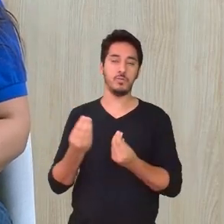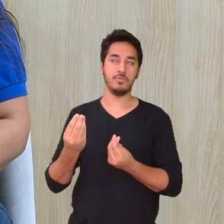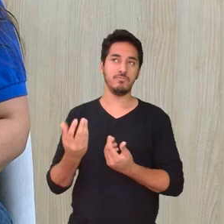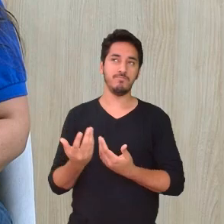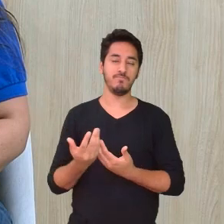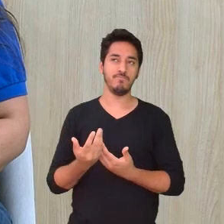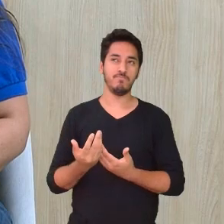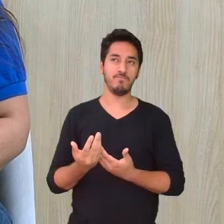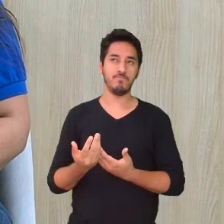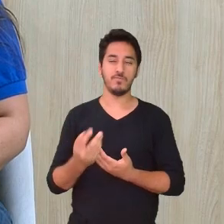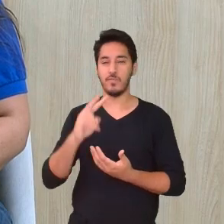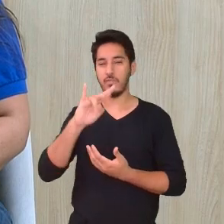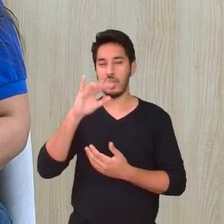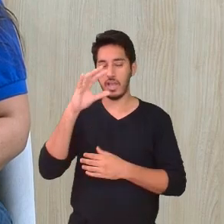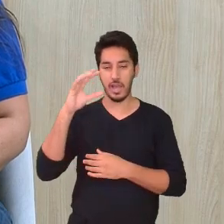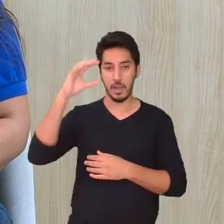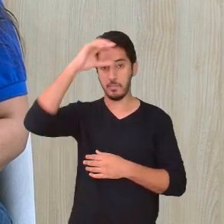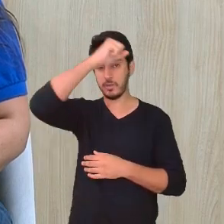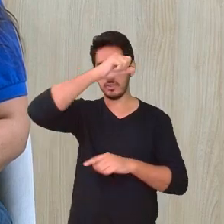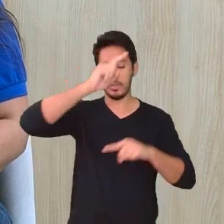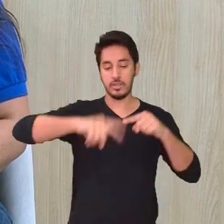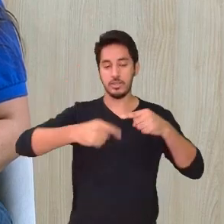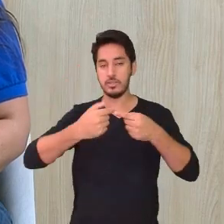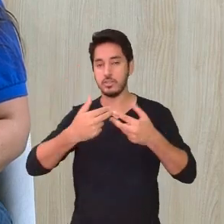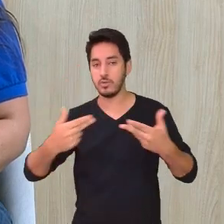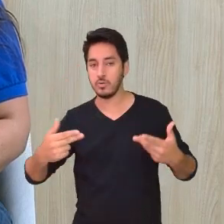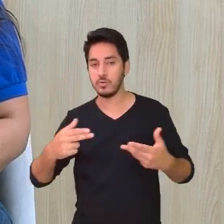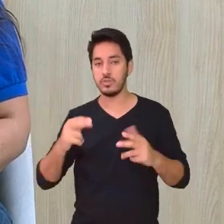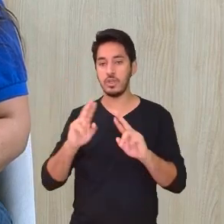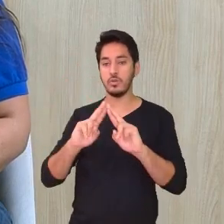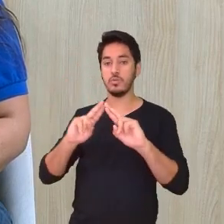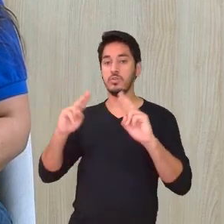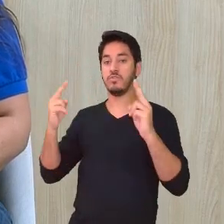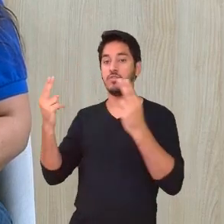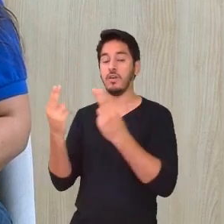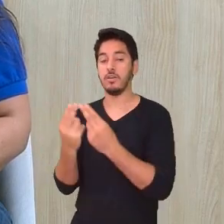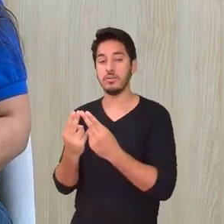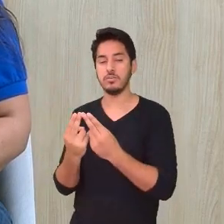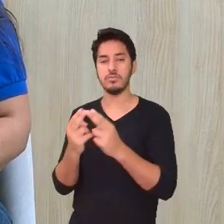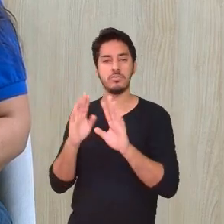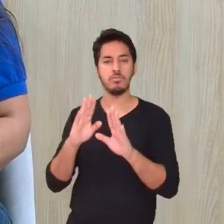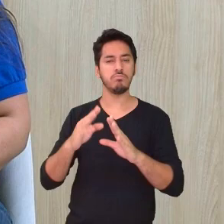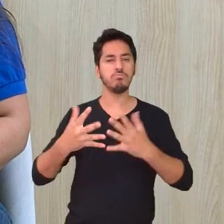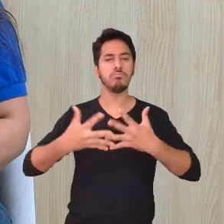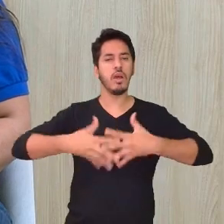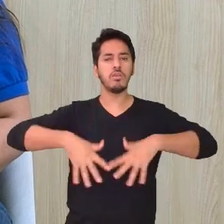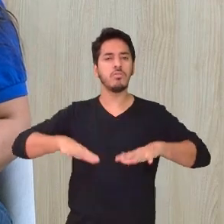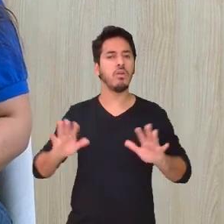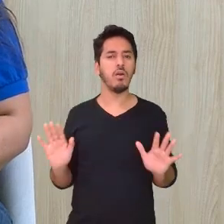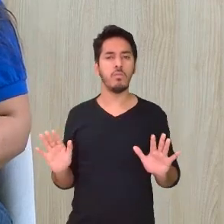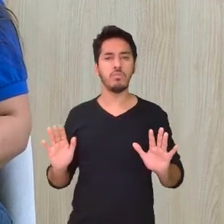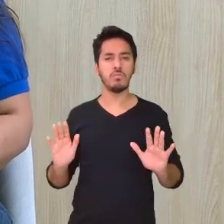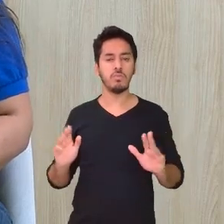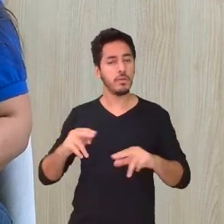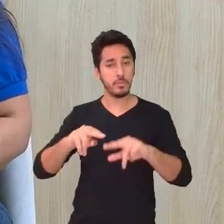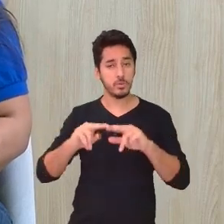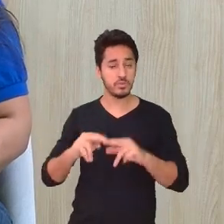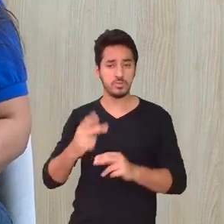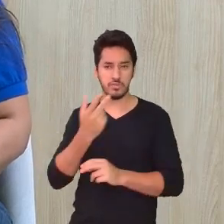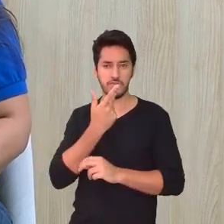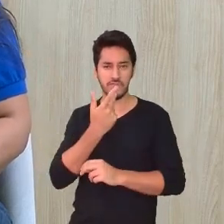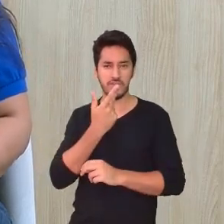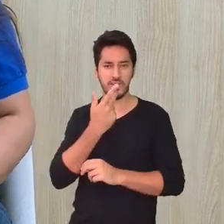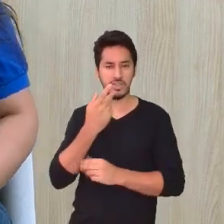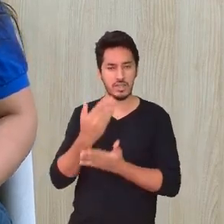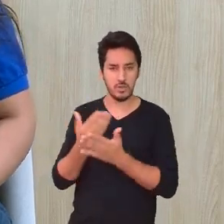vai aprender as coisas daquele universo de uma forma meio que natural, né? Então, por isso que quando a gente fala, a gente está